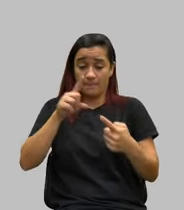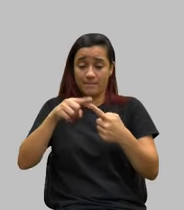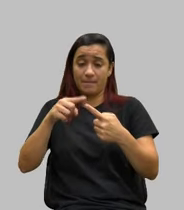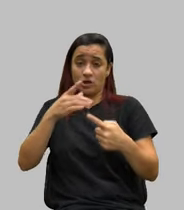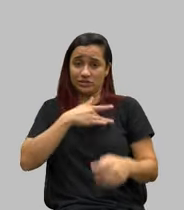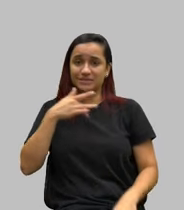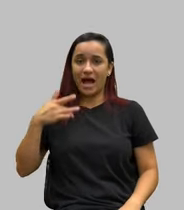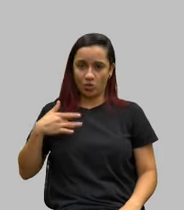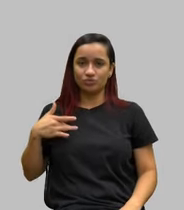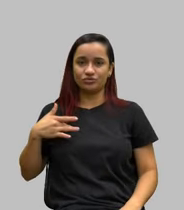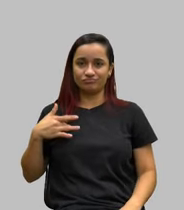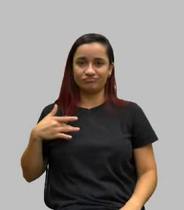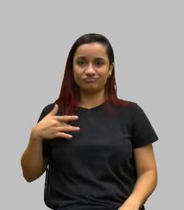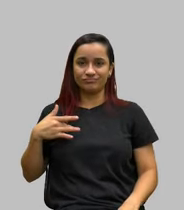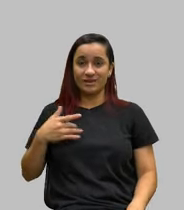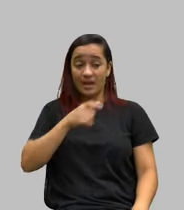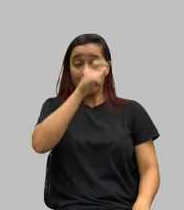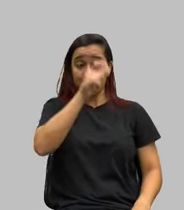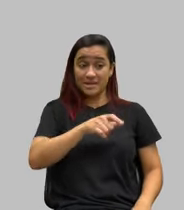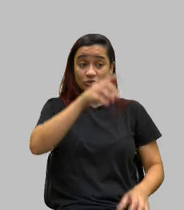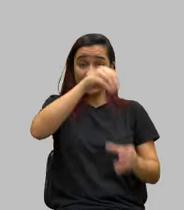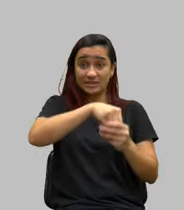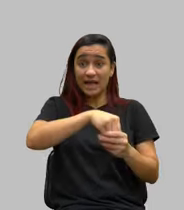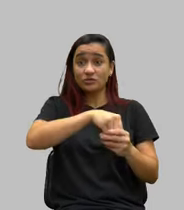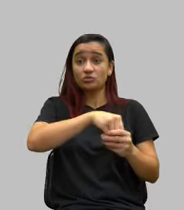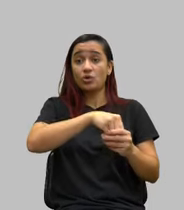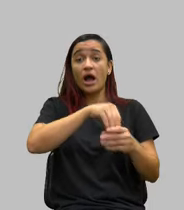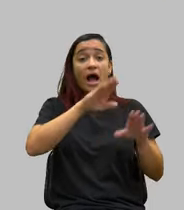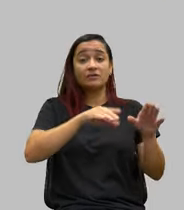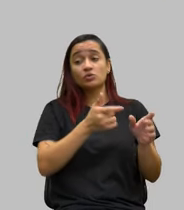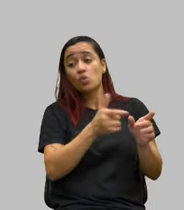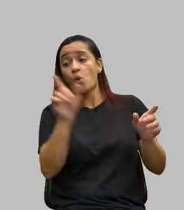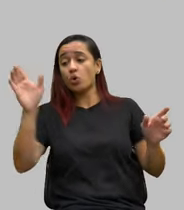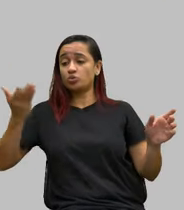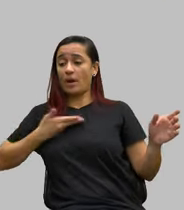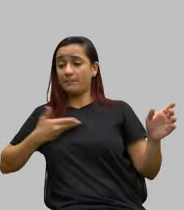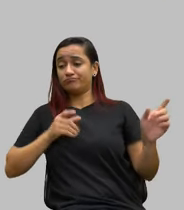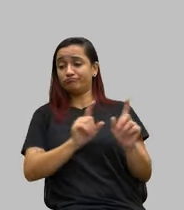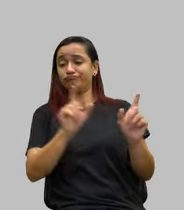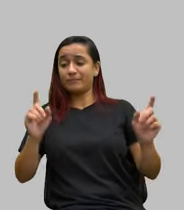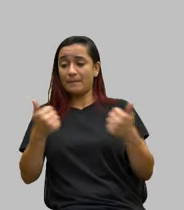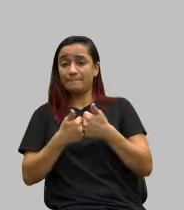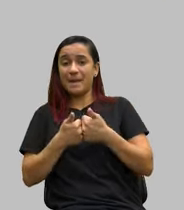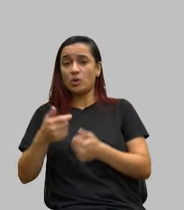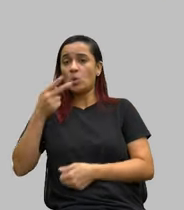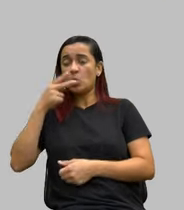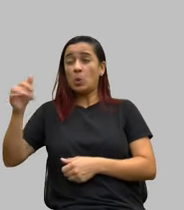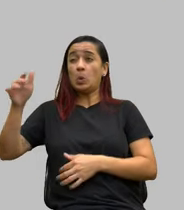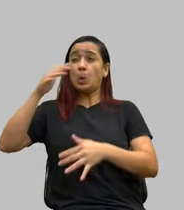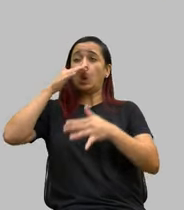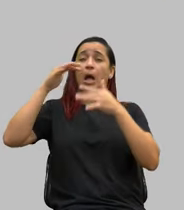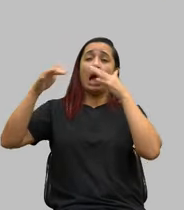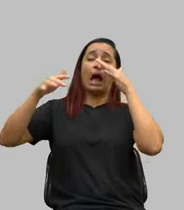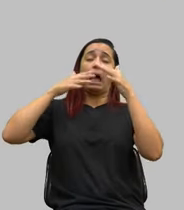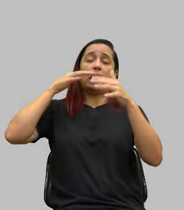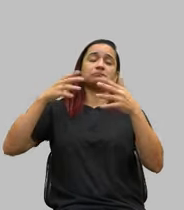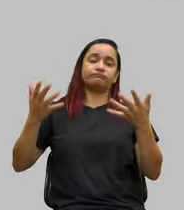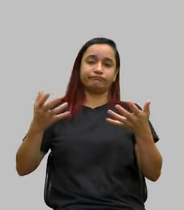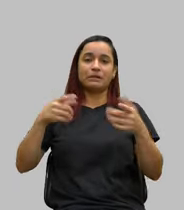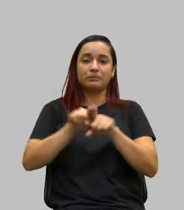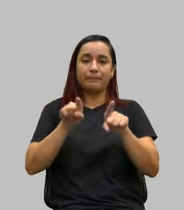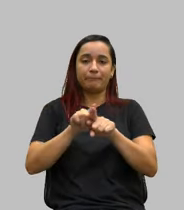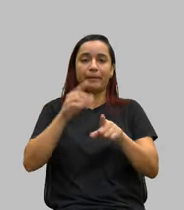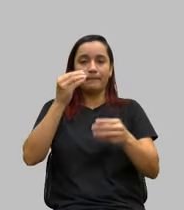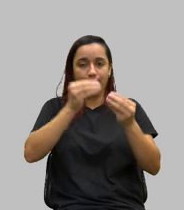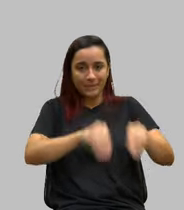o preso que tá do do lado da cela às vezes não fuma Então você prejudica o preso o policial penal que tá lá respira